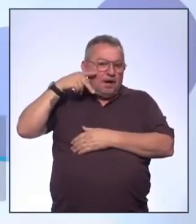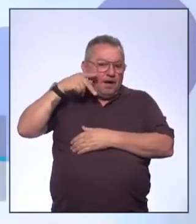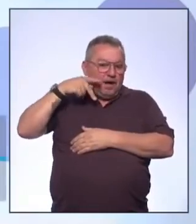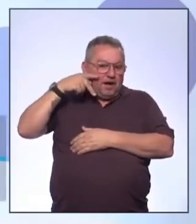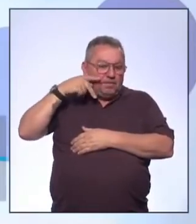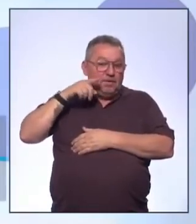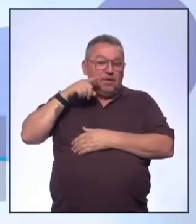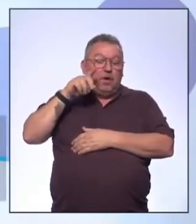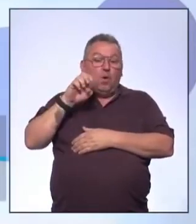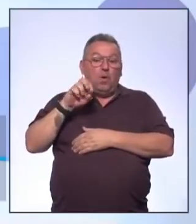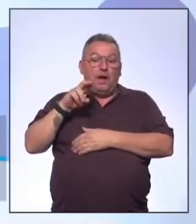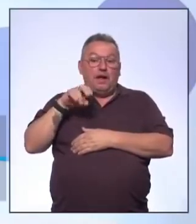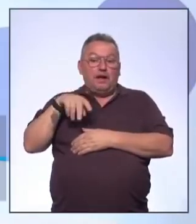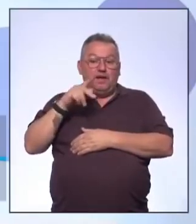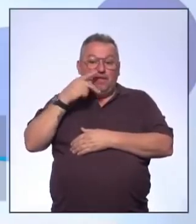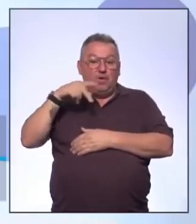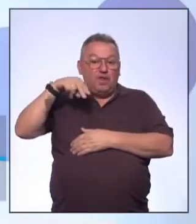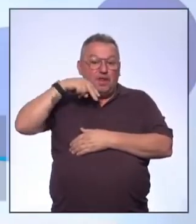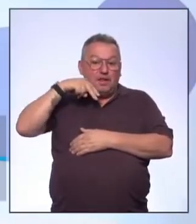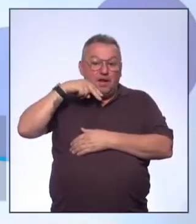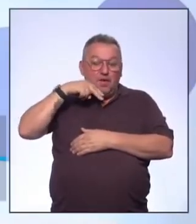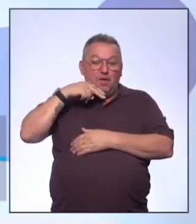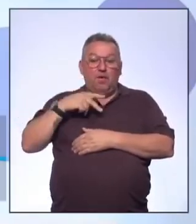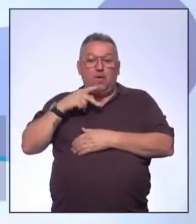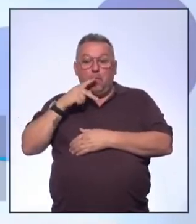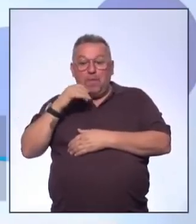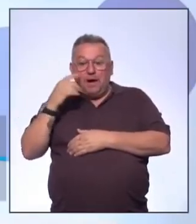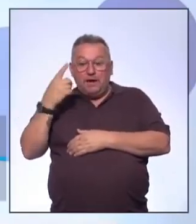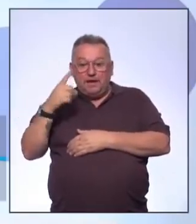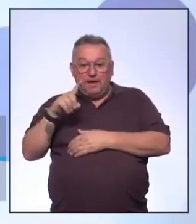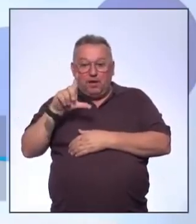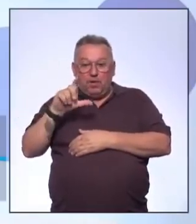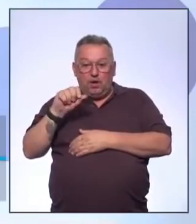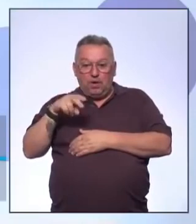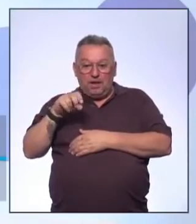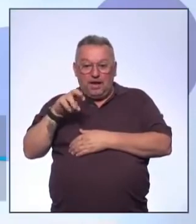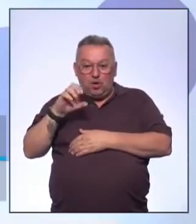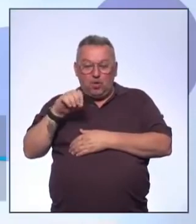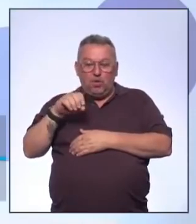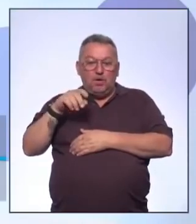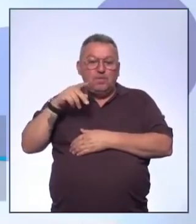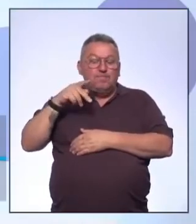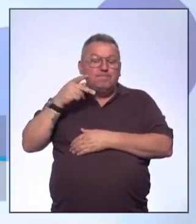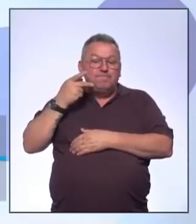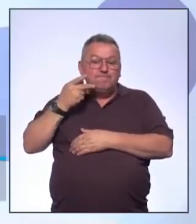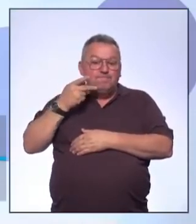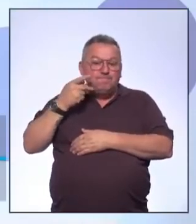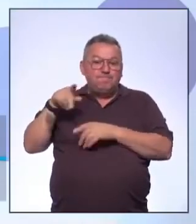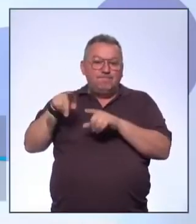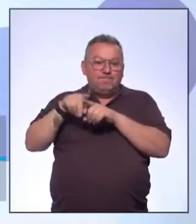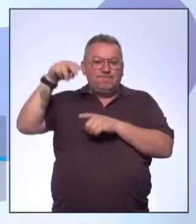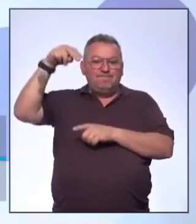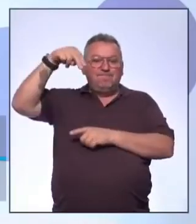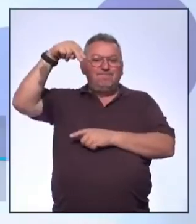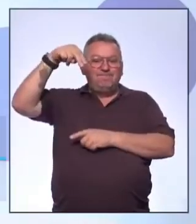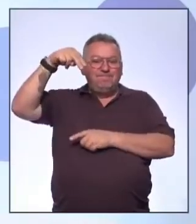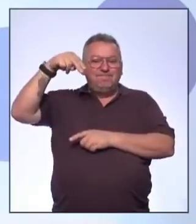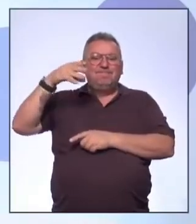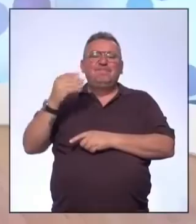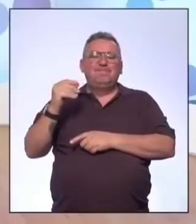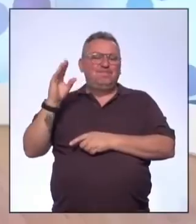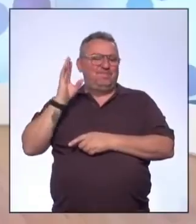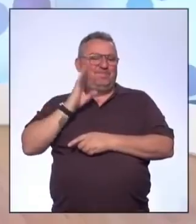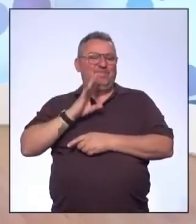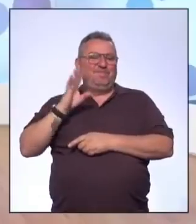de Natal, o Leonardo, ele diz que o pai dele é do Ceará, a Yasmin disse que o pai é do Nordeste, professor Carlos.